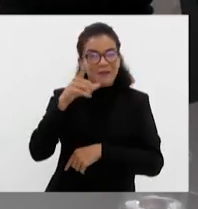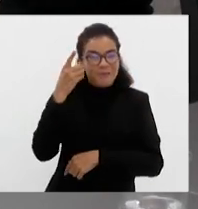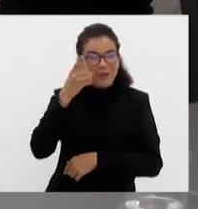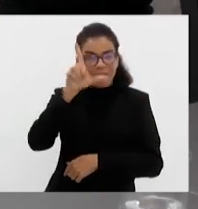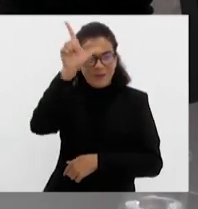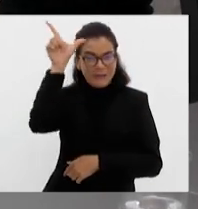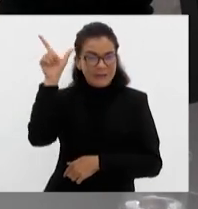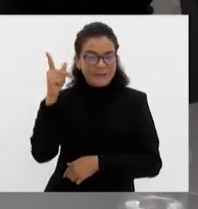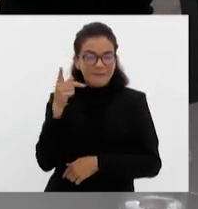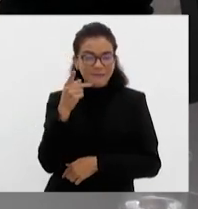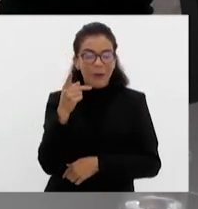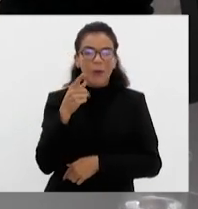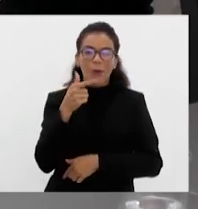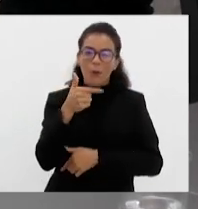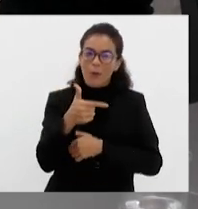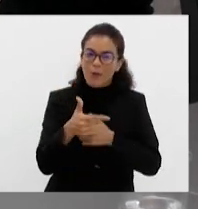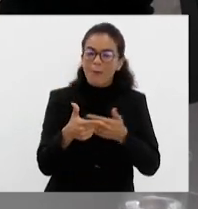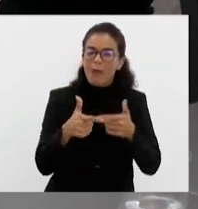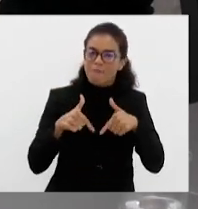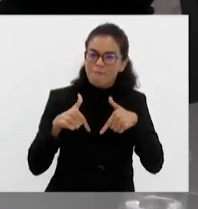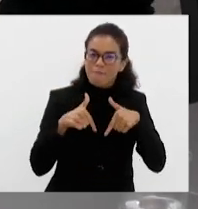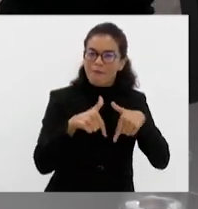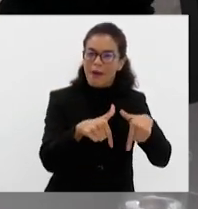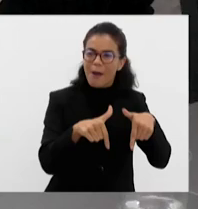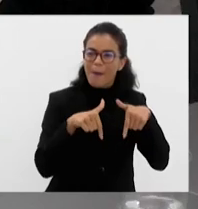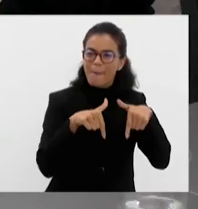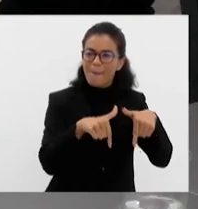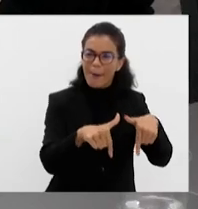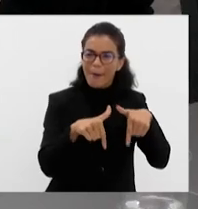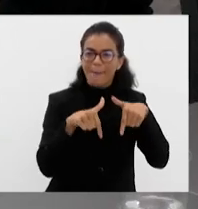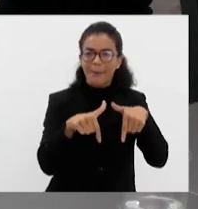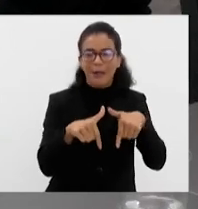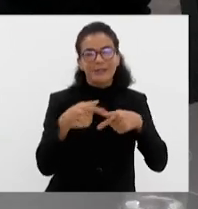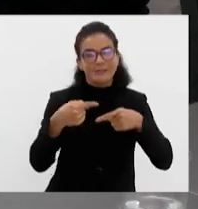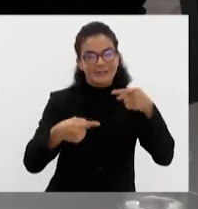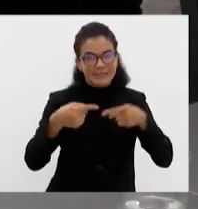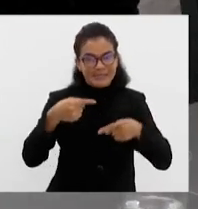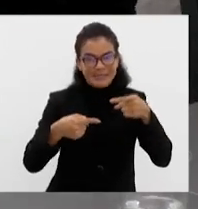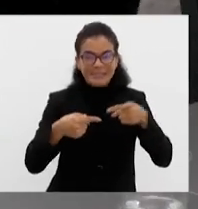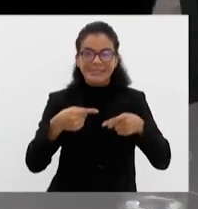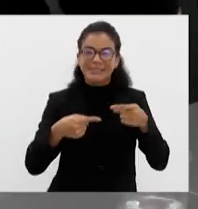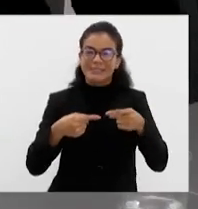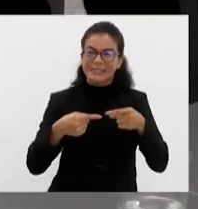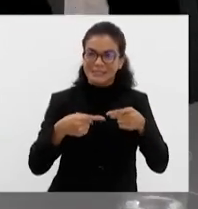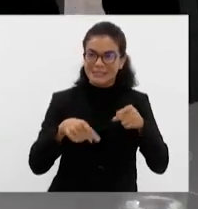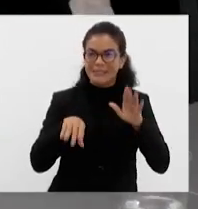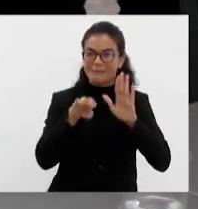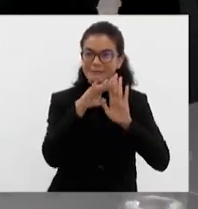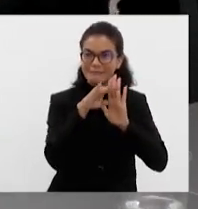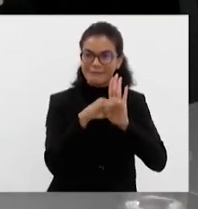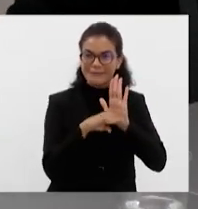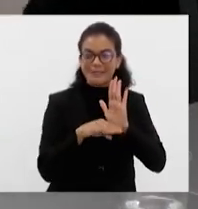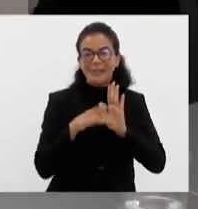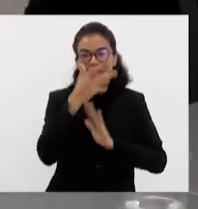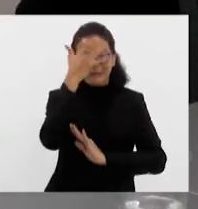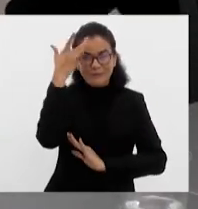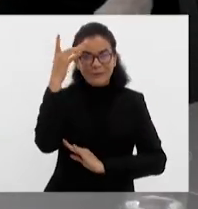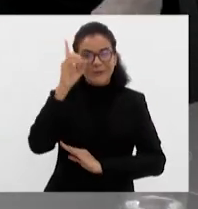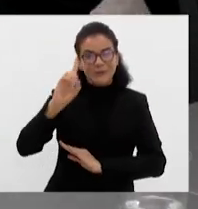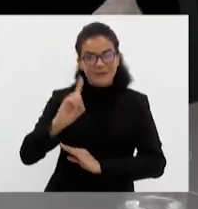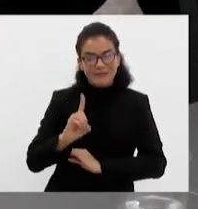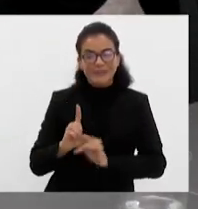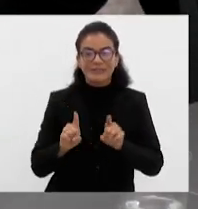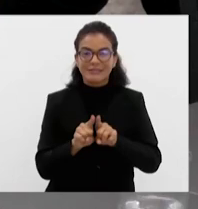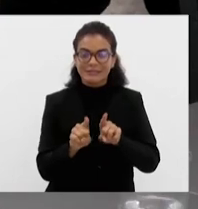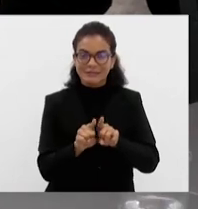participa sempre com Vossa Excelência todos os debates, das agendas lá da Comissão da Pessoa com Deficiência, produtiva, por